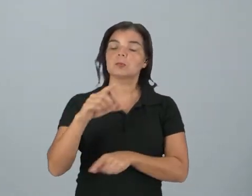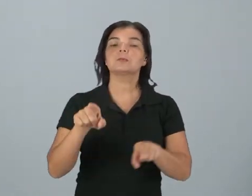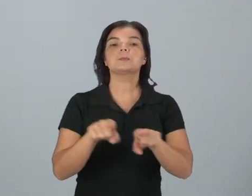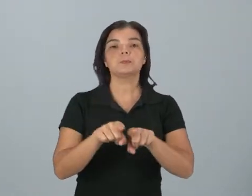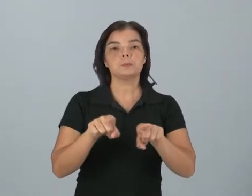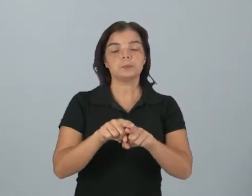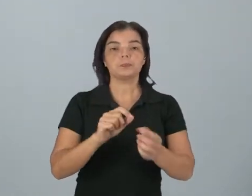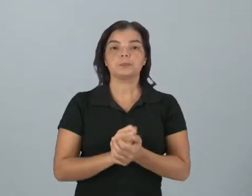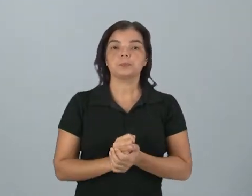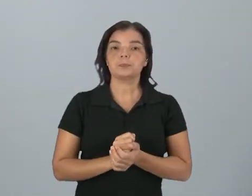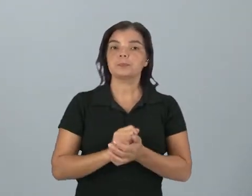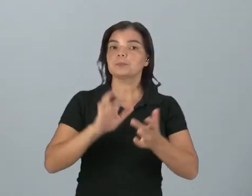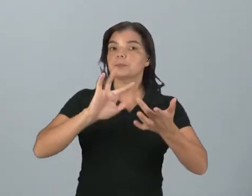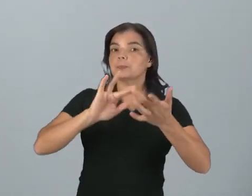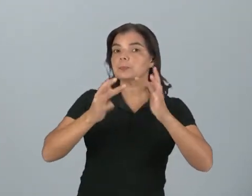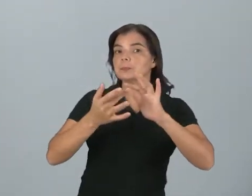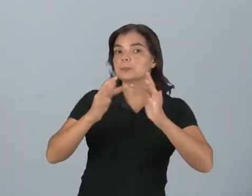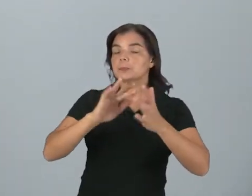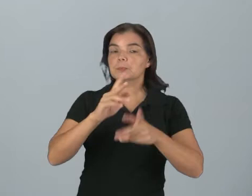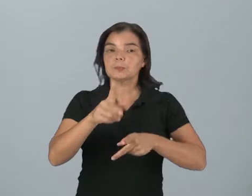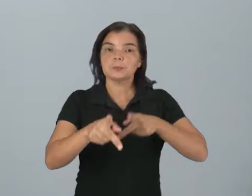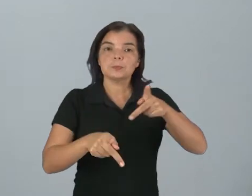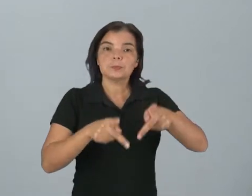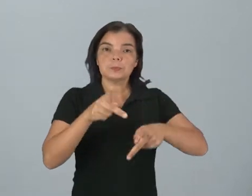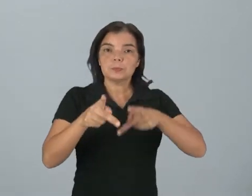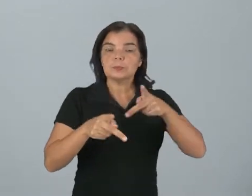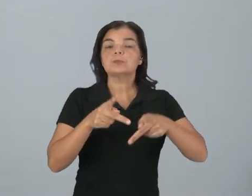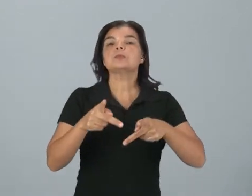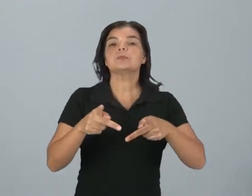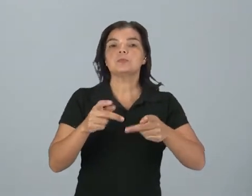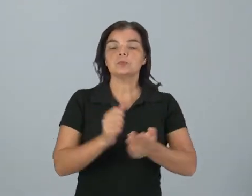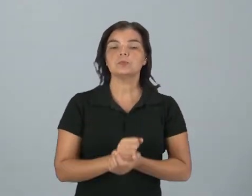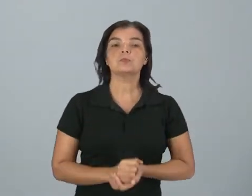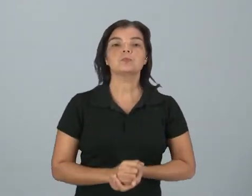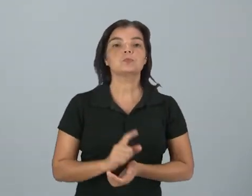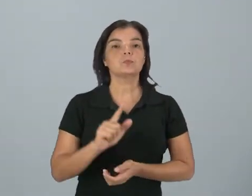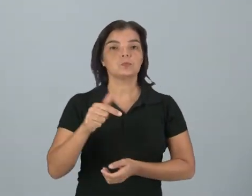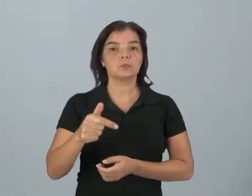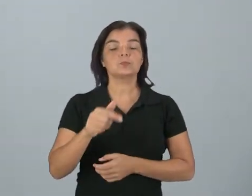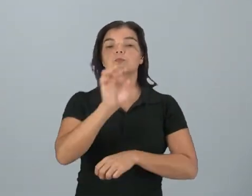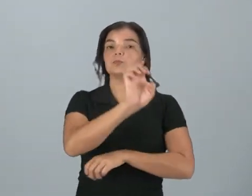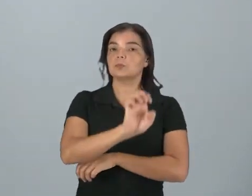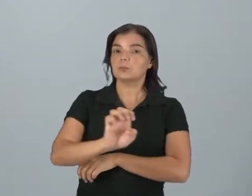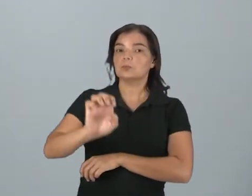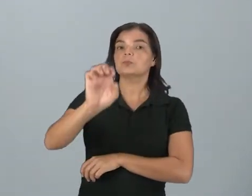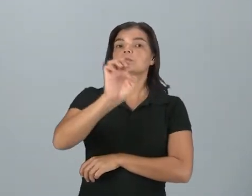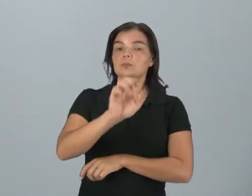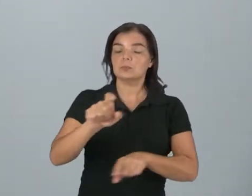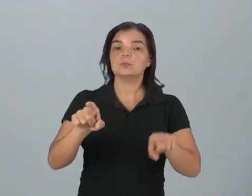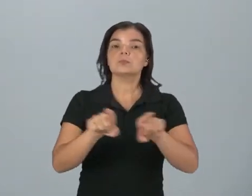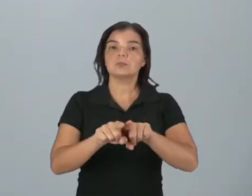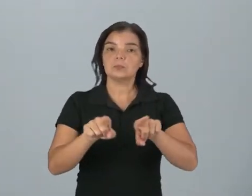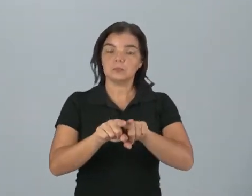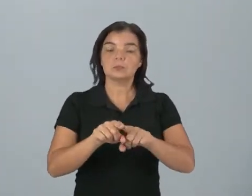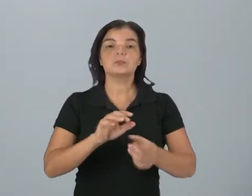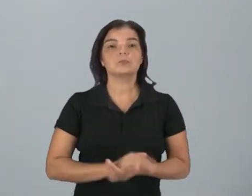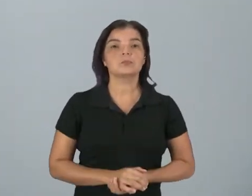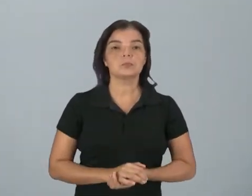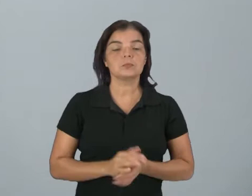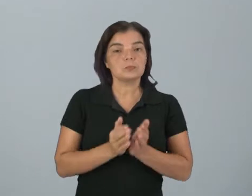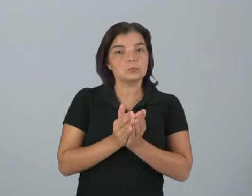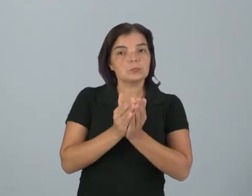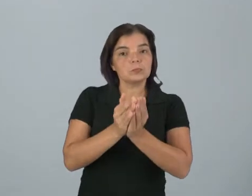partir desse contato, dessas civilizações com os europeus, certo? Que estão nessas